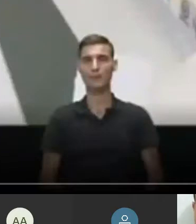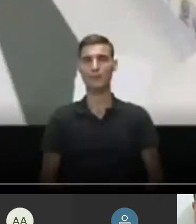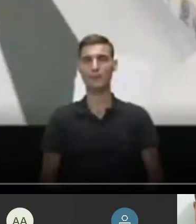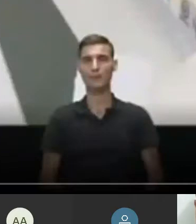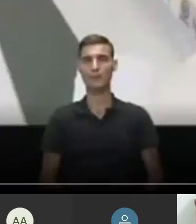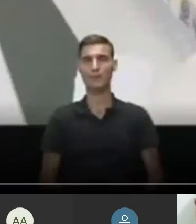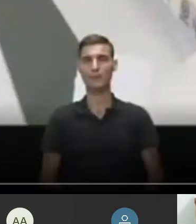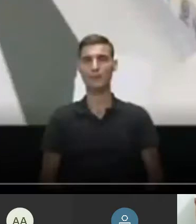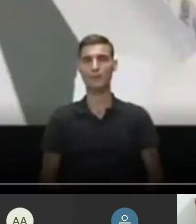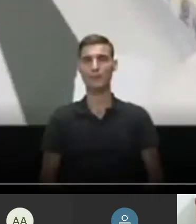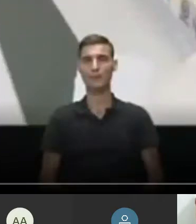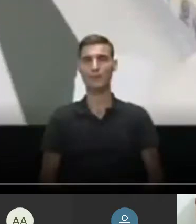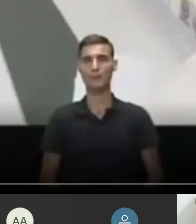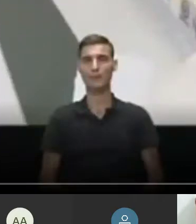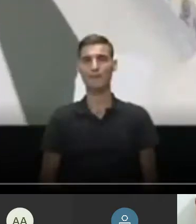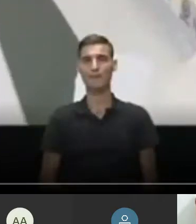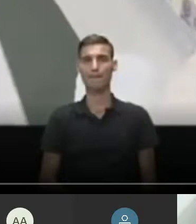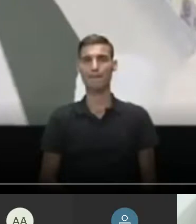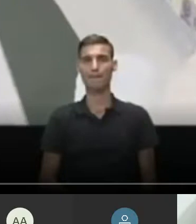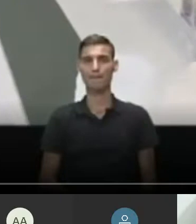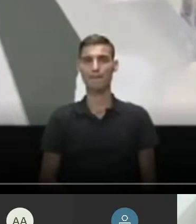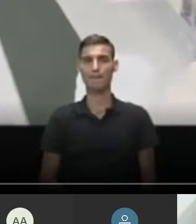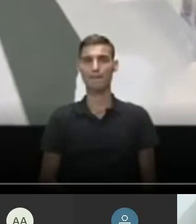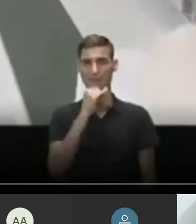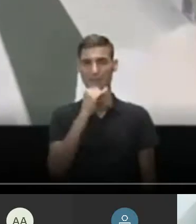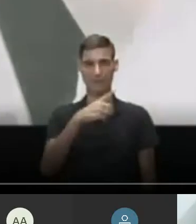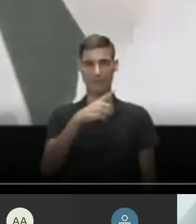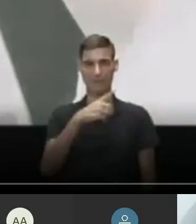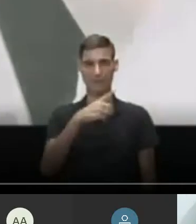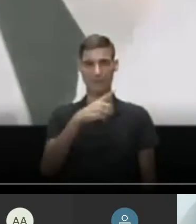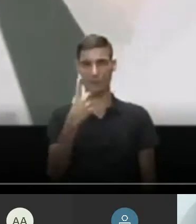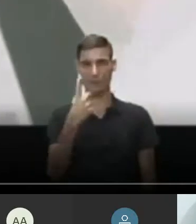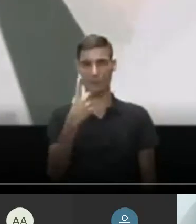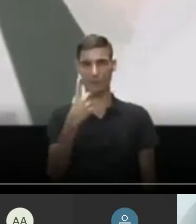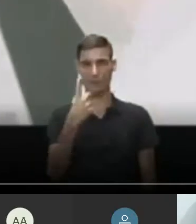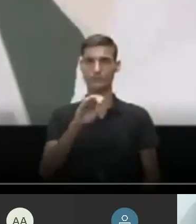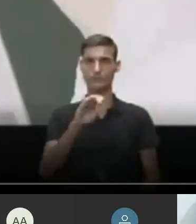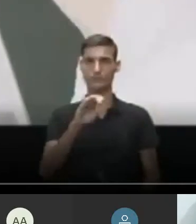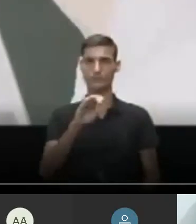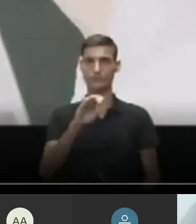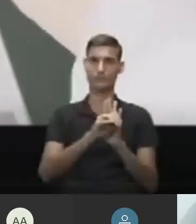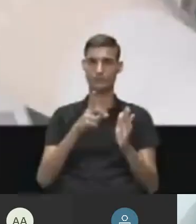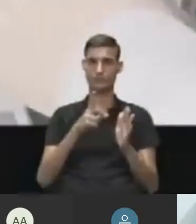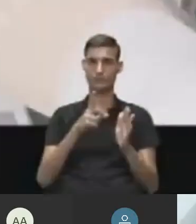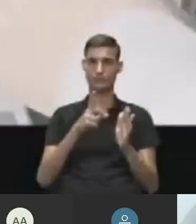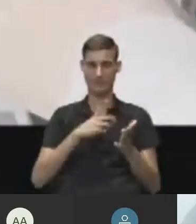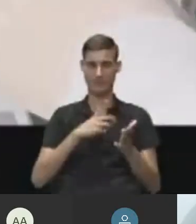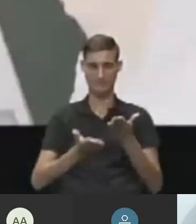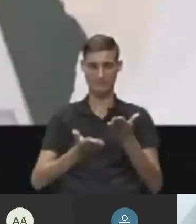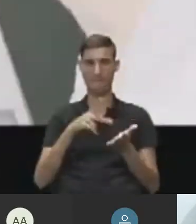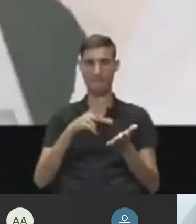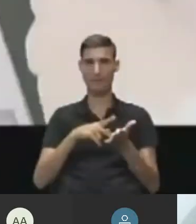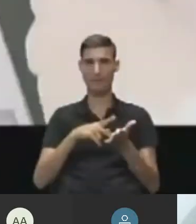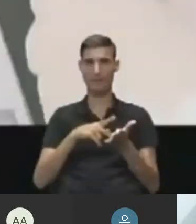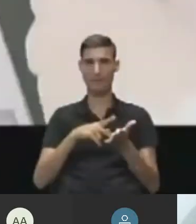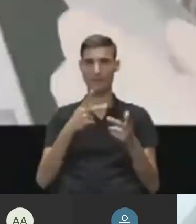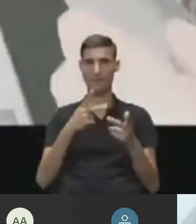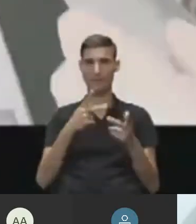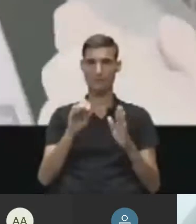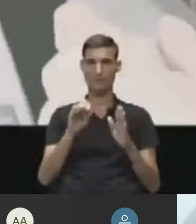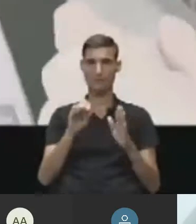de acetofenona, certo? Eu vou pesar 0,1 grama. Aí tá utilizando um becker pequeno, mas você pode